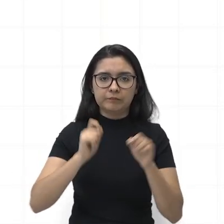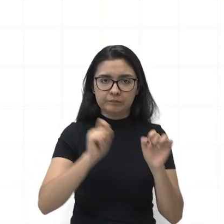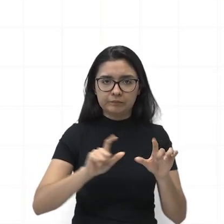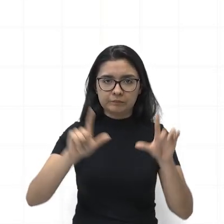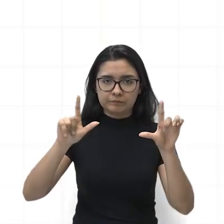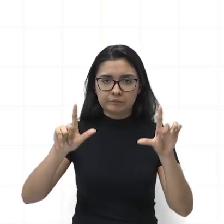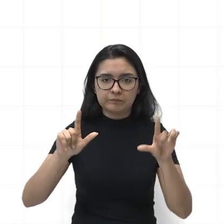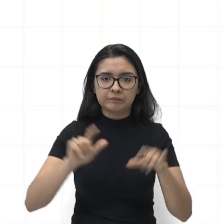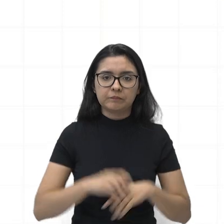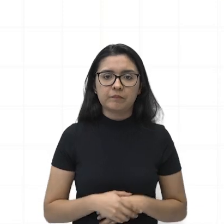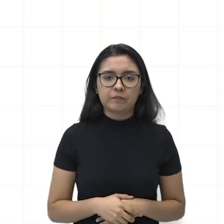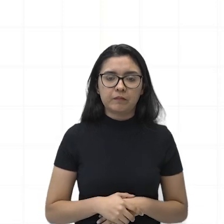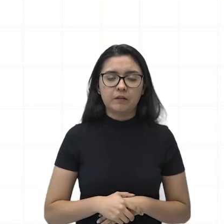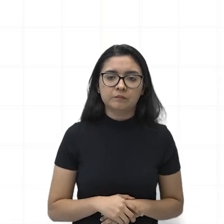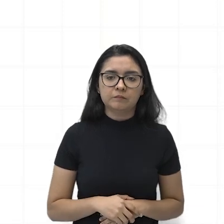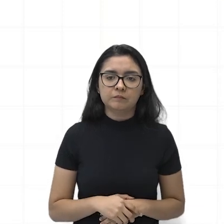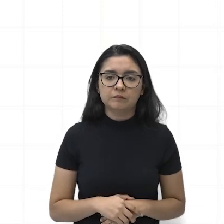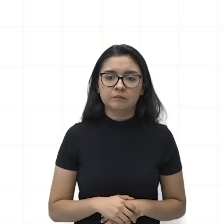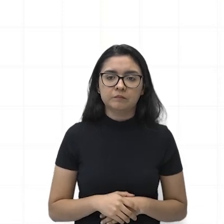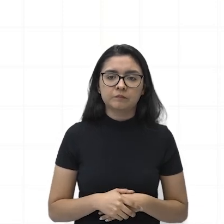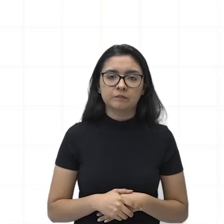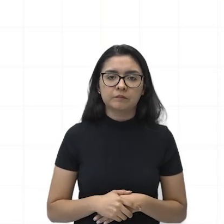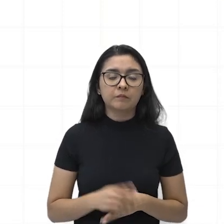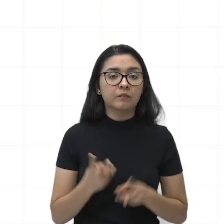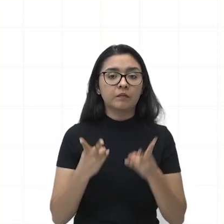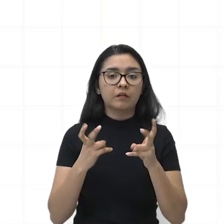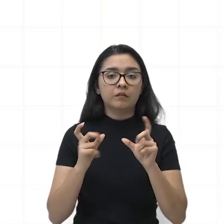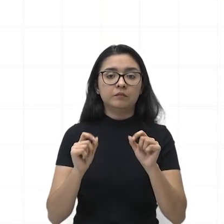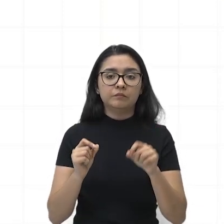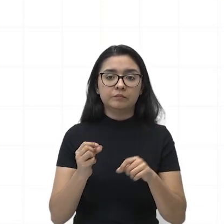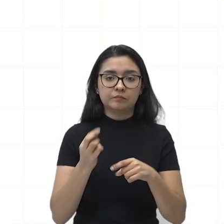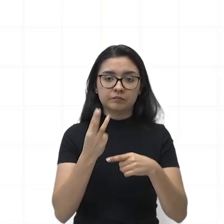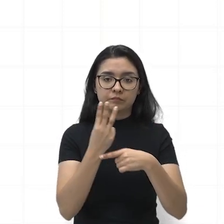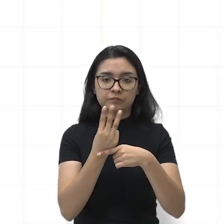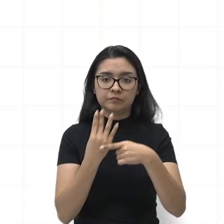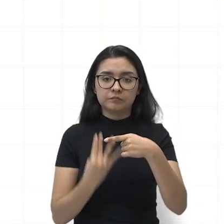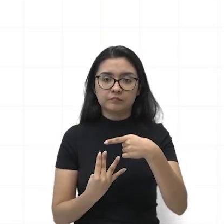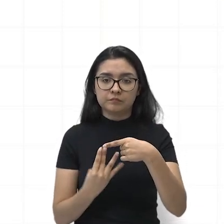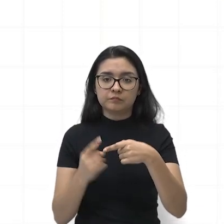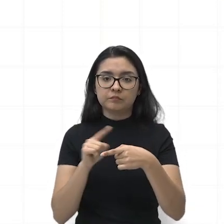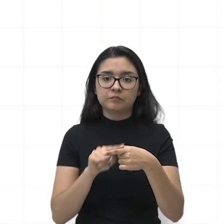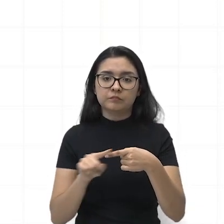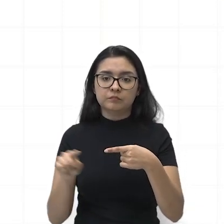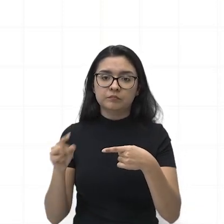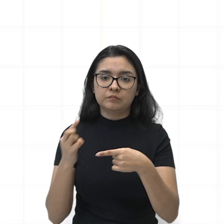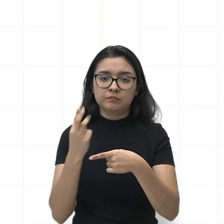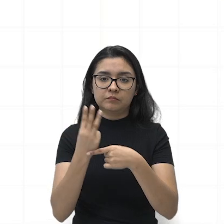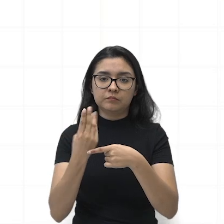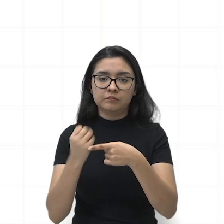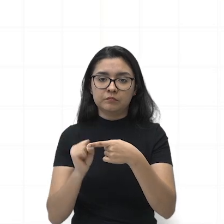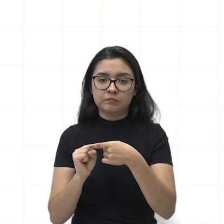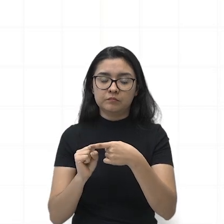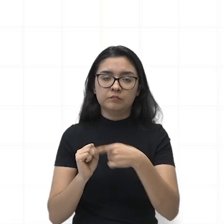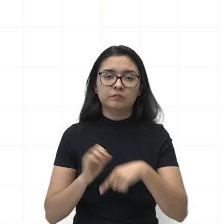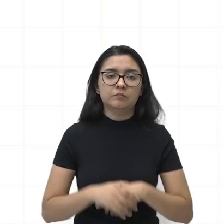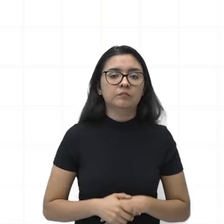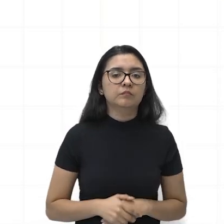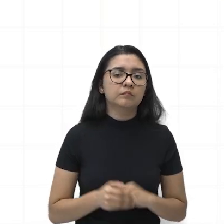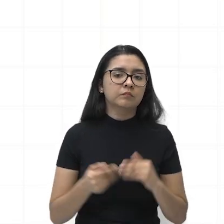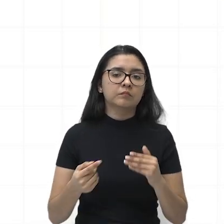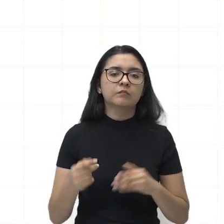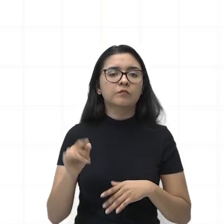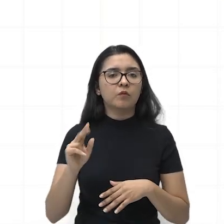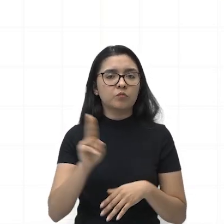cartela anterior. Olha só, 3/4 dividido por 3 sobre 8. O professor vai fazer usando